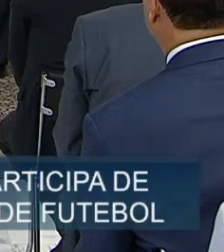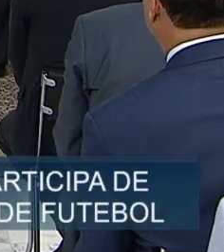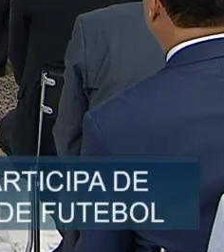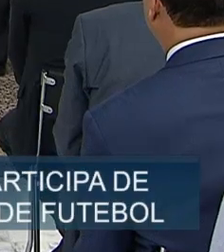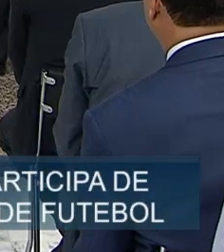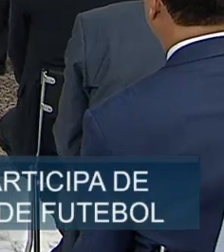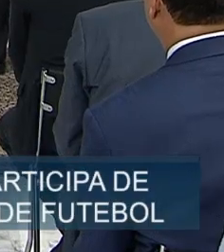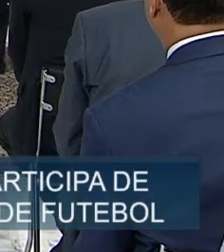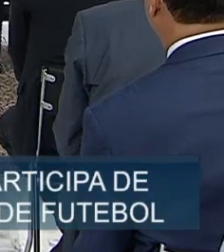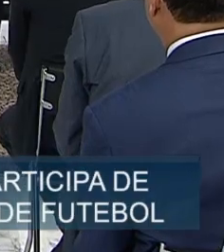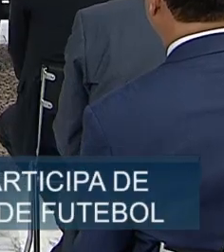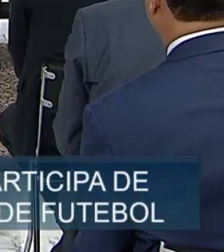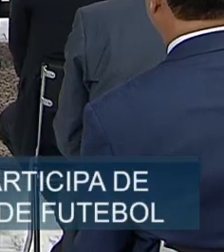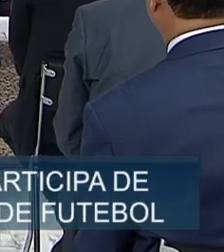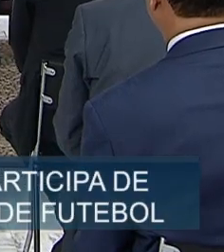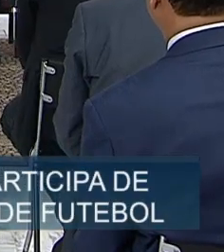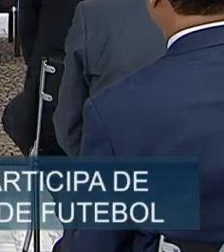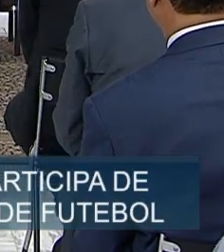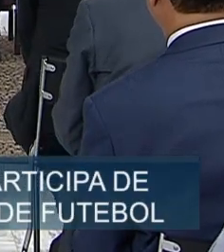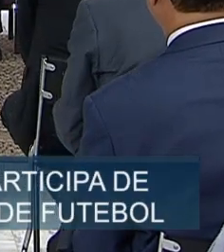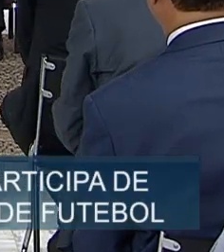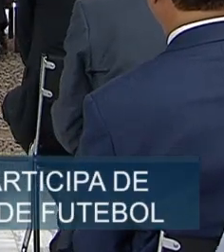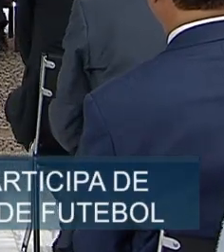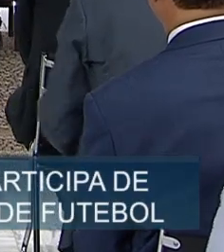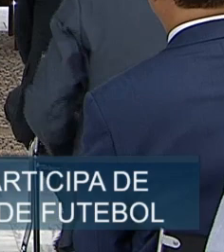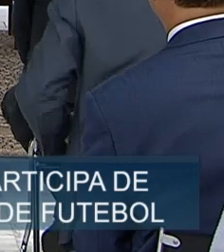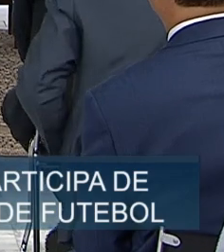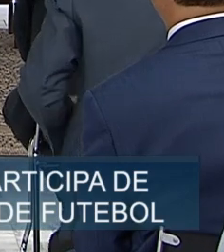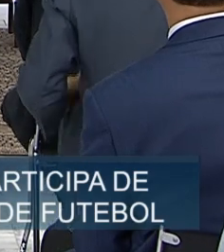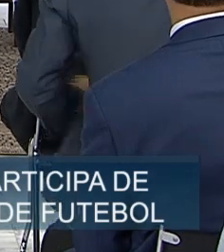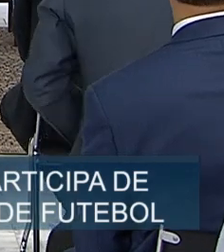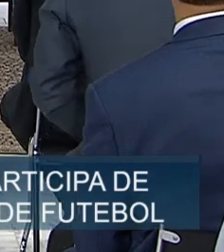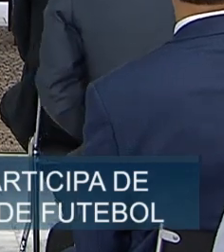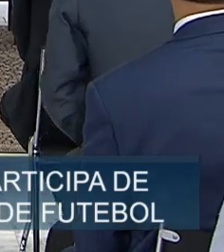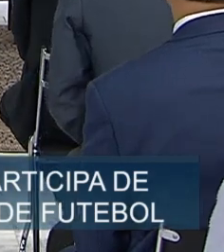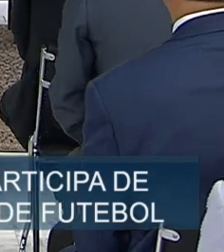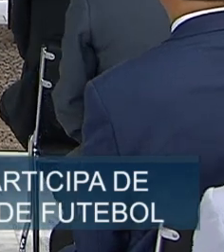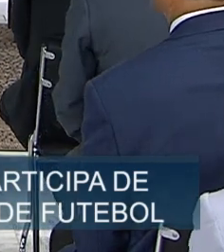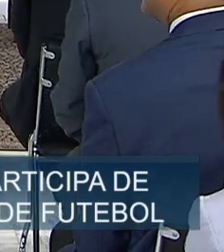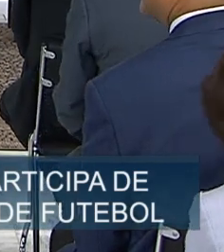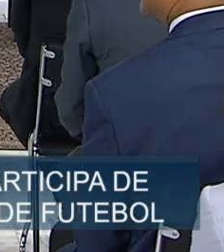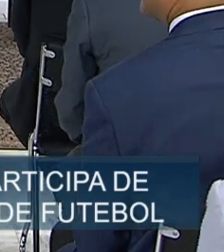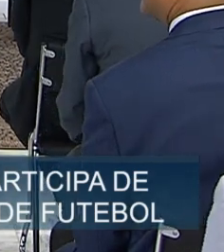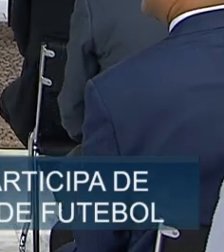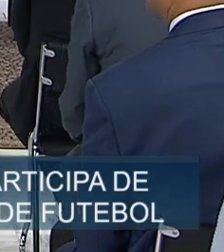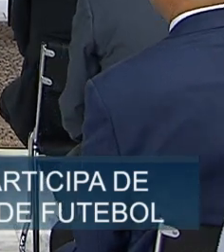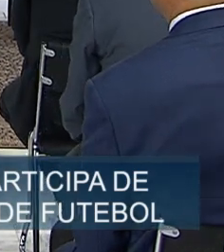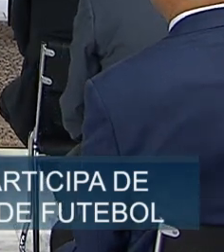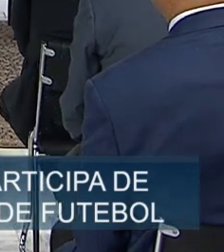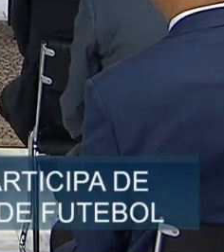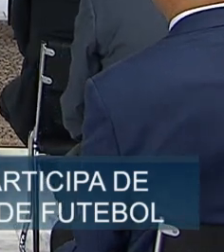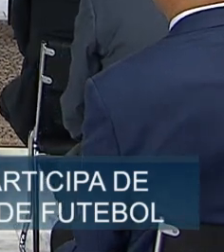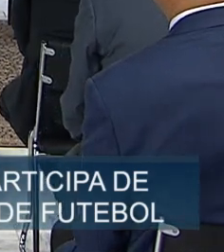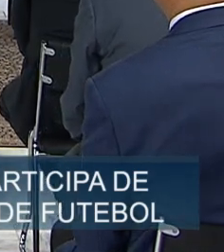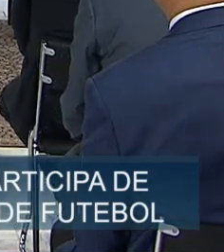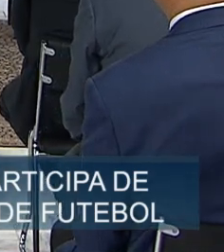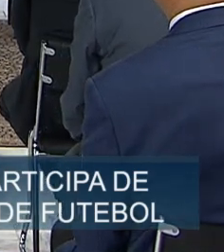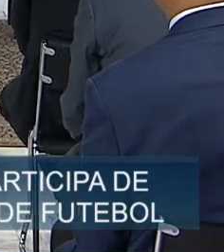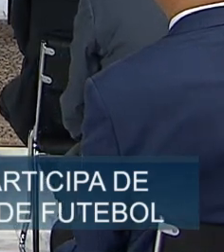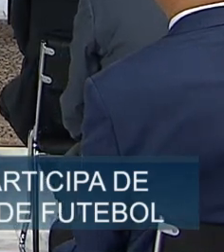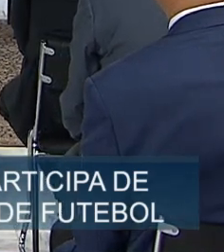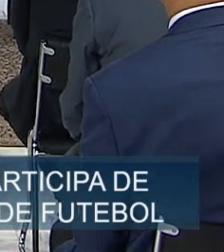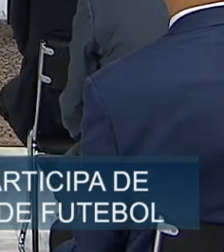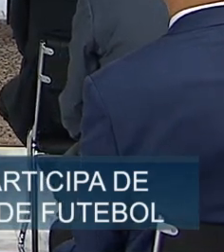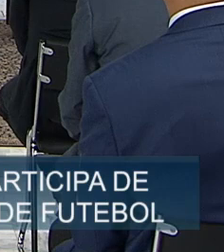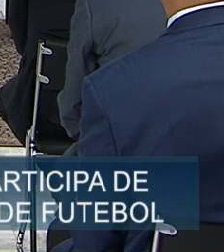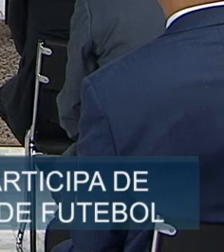profissional. Os contratos serão assinados entre a Caixa e 10 clubes e essa cerimônia conta com a participação da presidenta Dilma Rousseff. Vamos